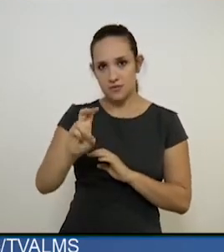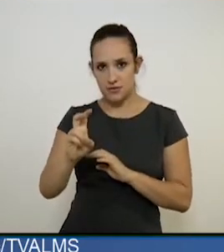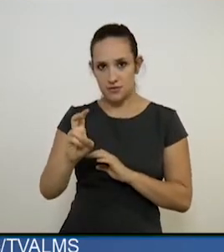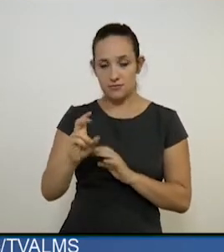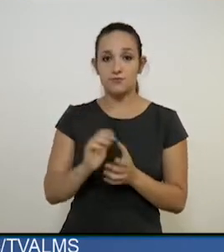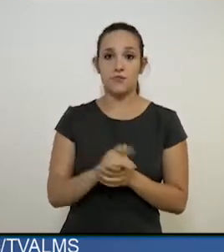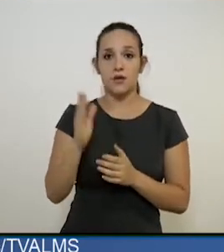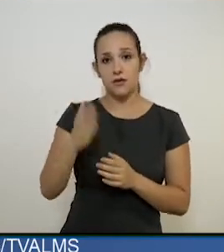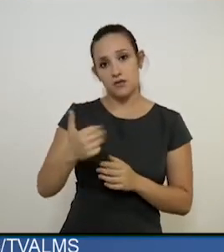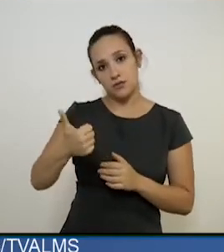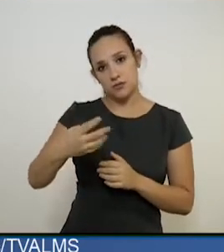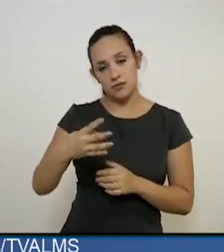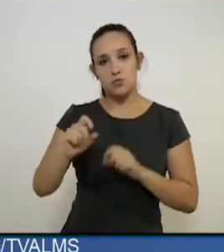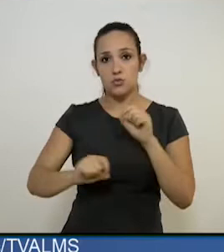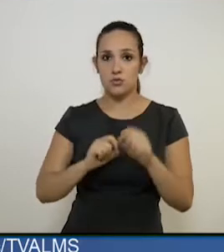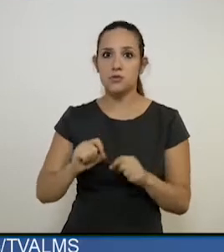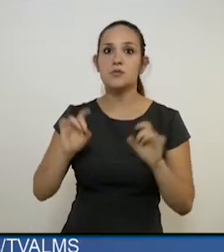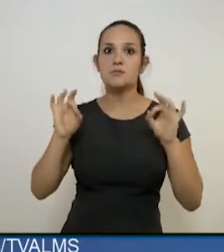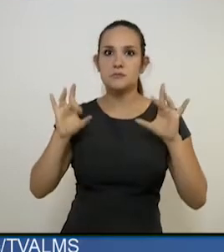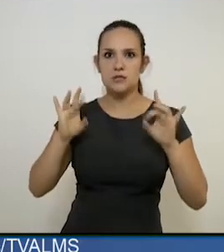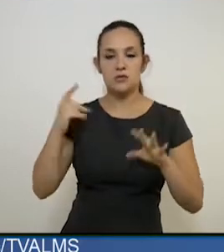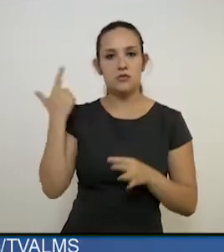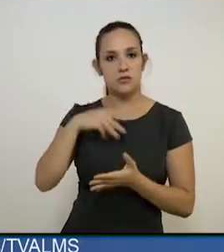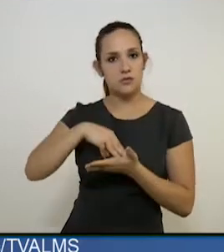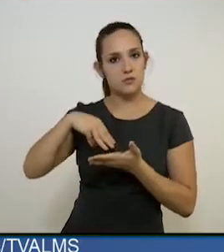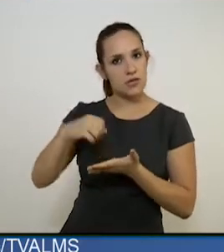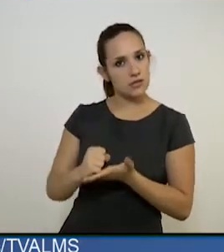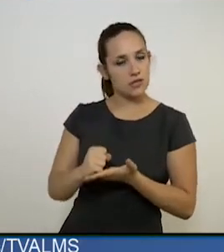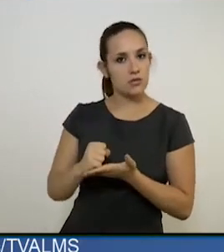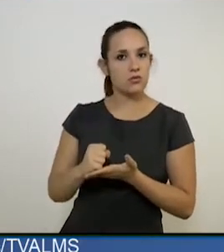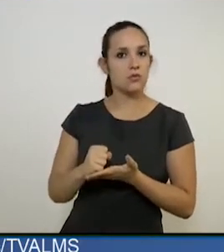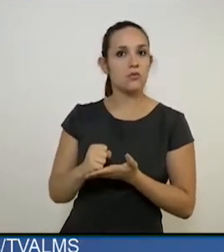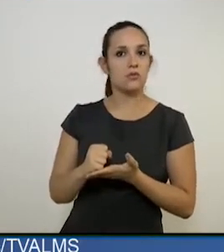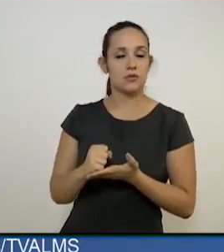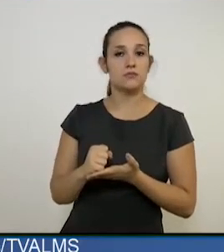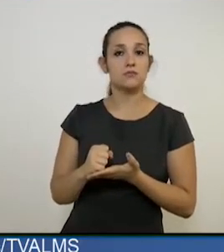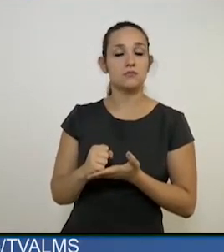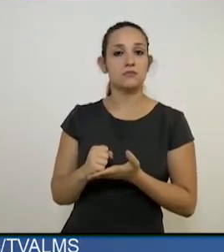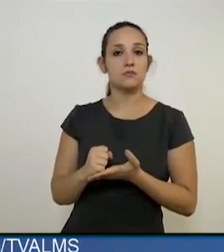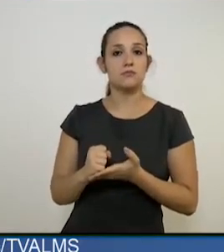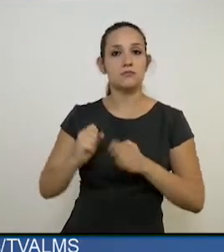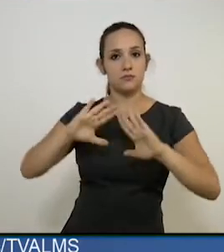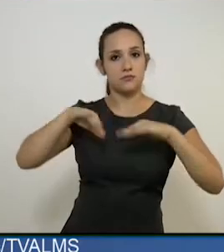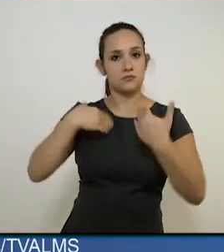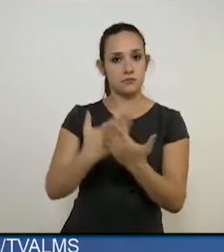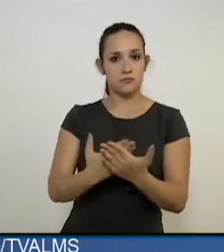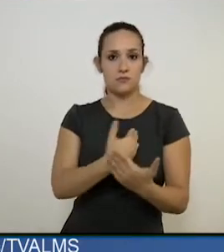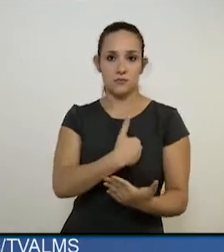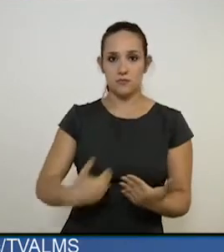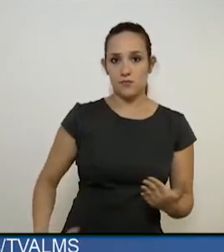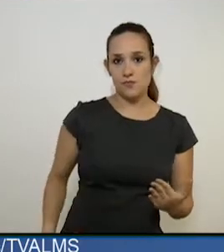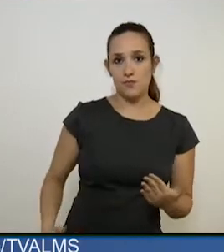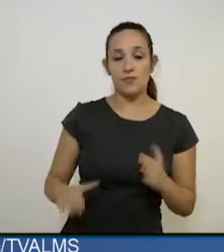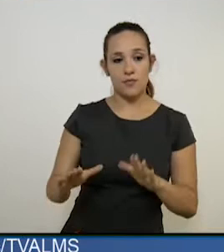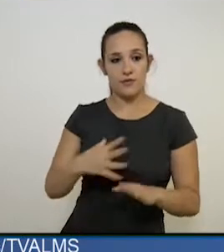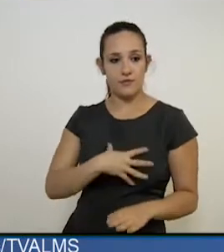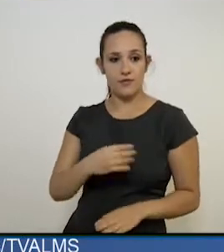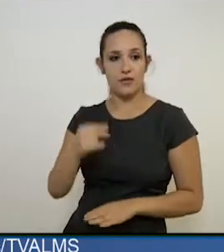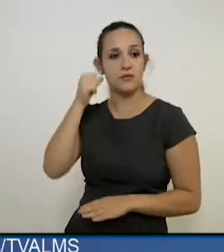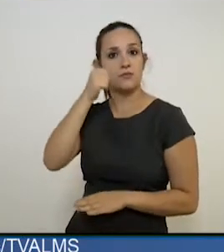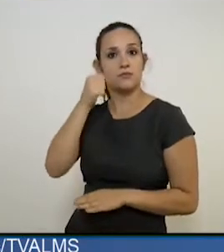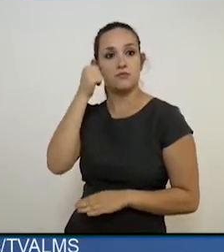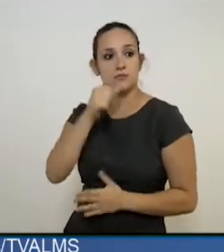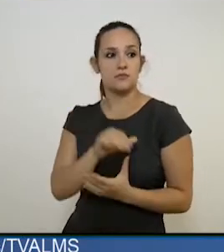estabelece prioridade de matrícula nos estabelecimentos de ensino da rede pública do Estado de Mato Grosso do Sul para os filhos de